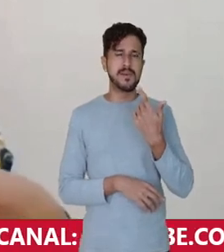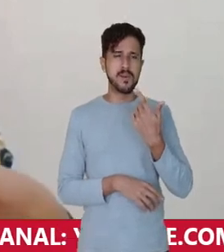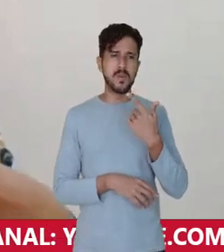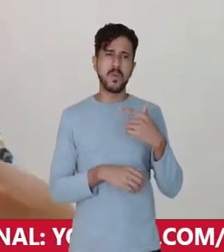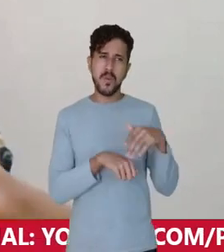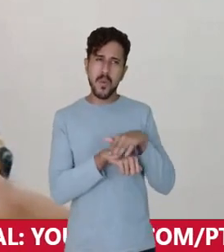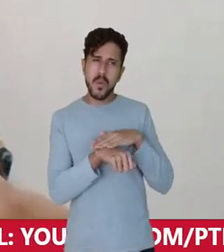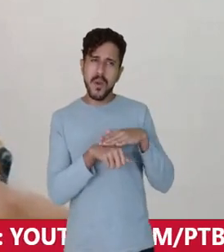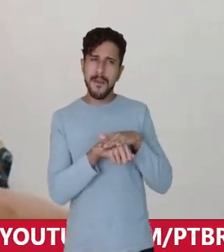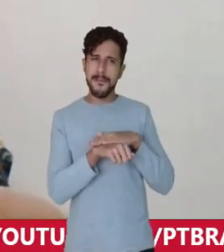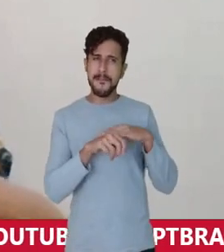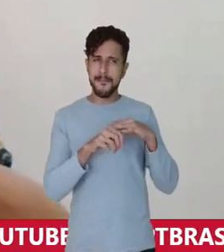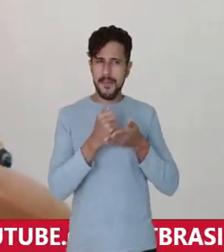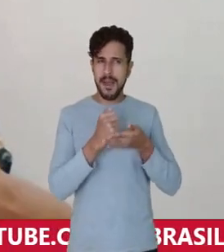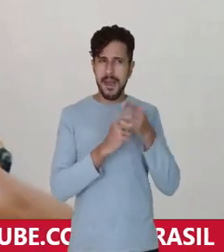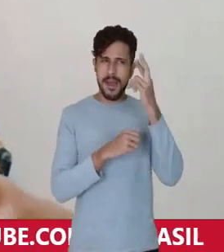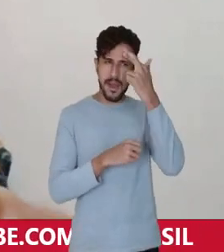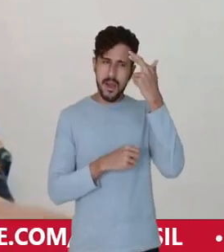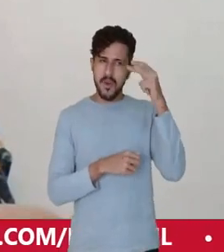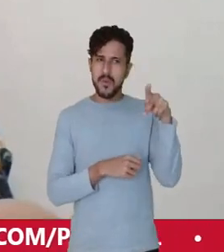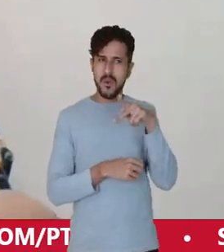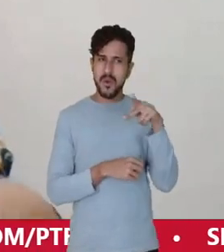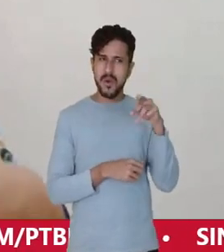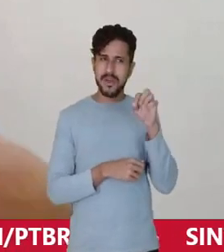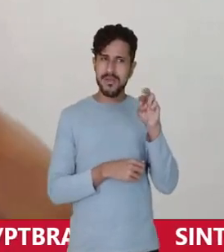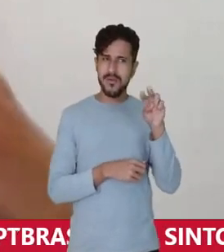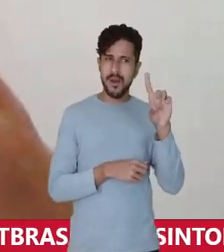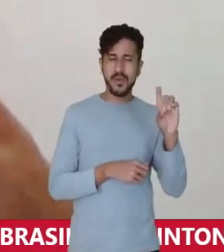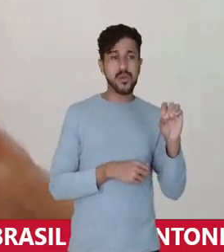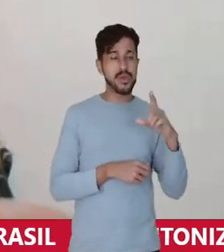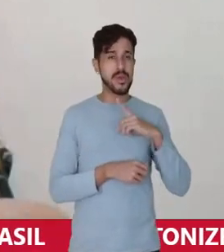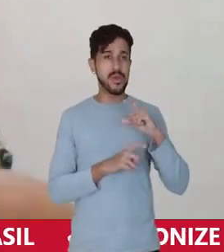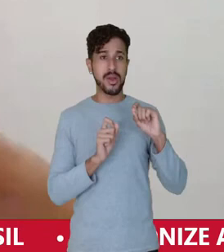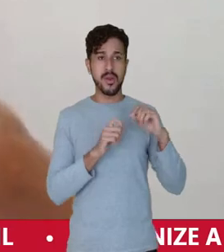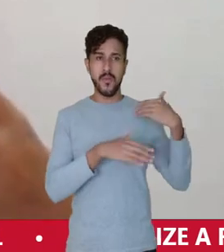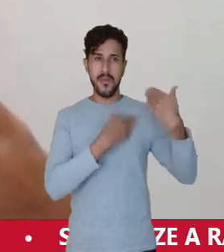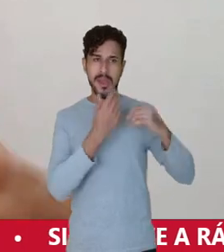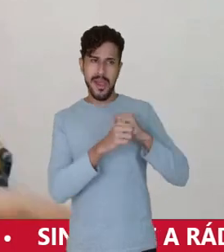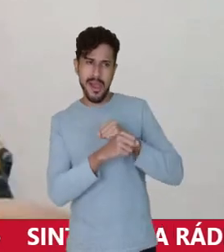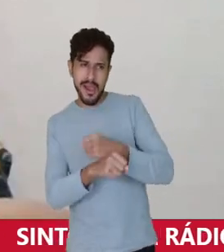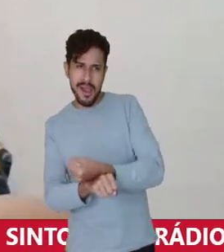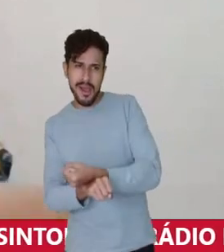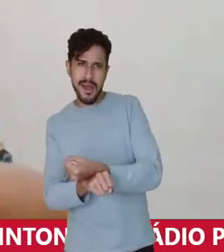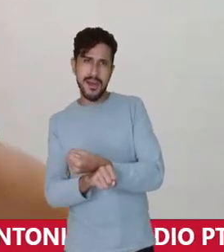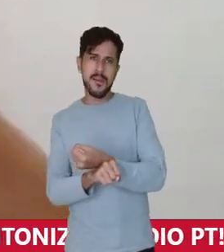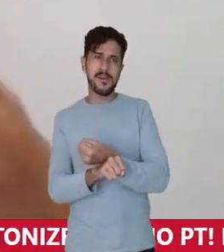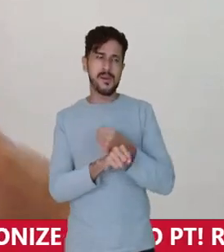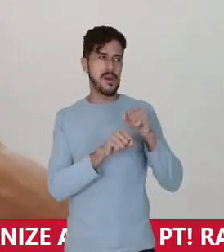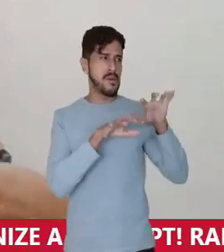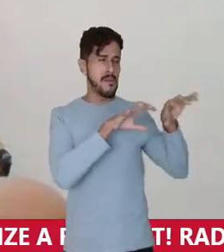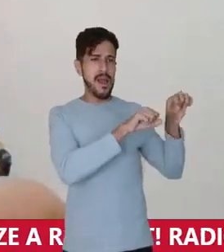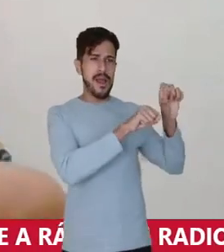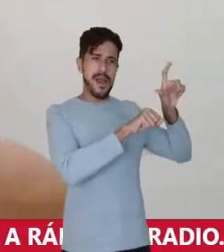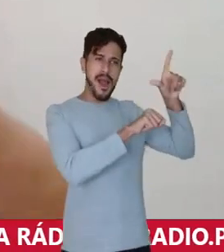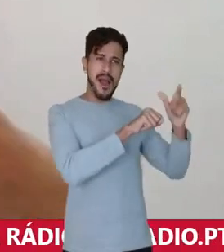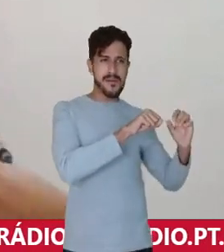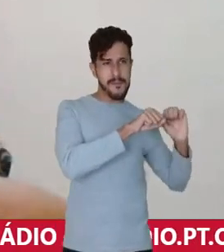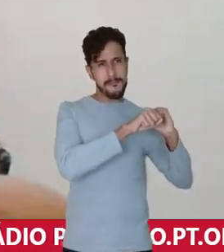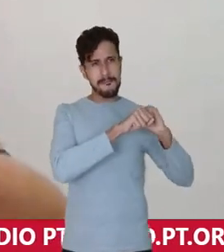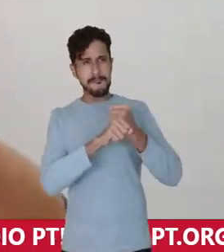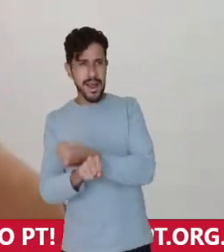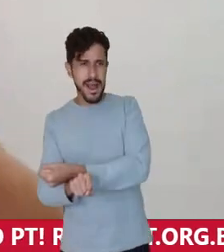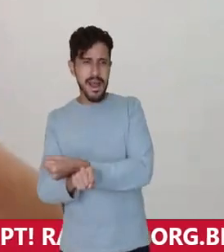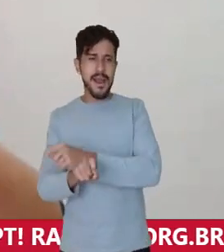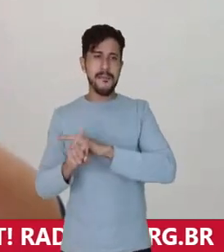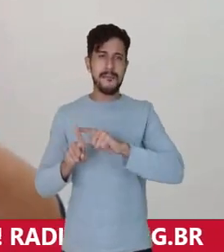conversa a partir daquela reflexão que o professor Wade Nobles tem, de que a escravidão tira os negros da África, mas é a colonização que